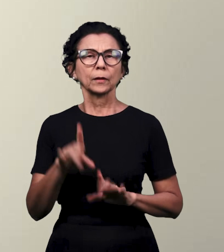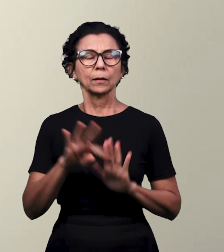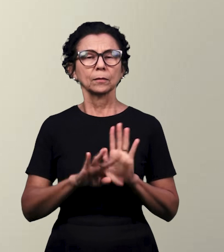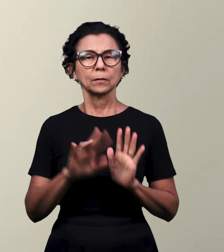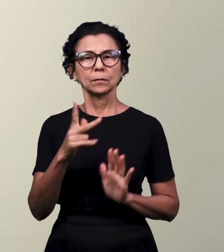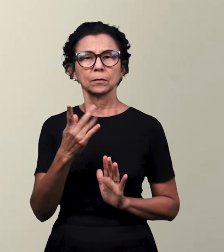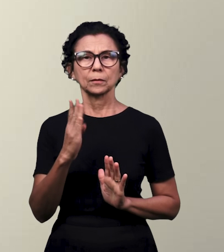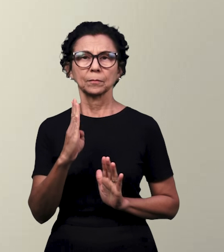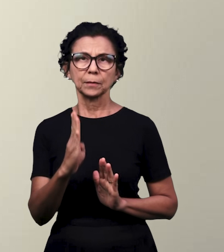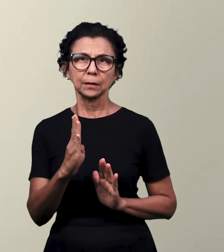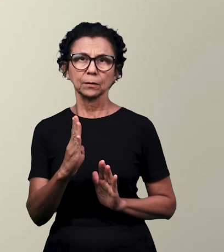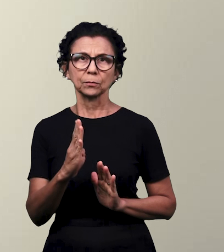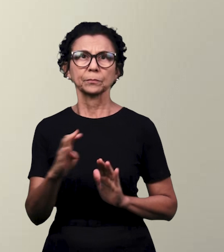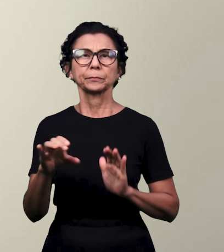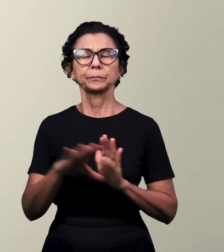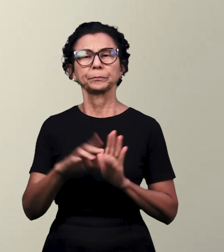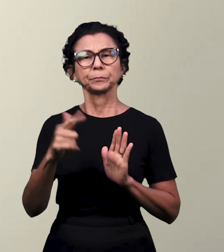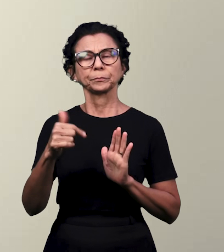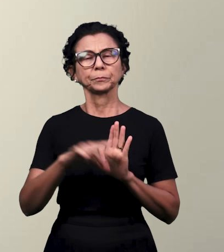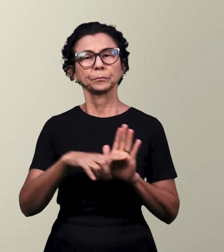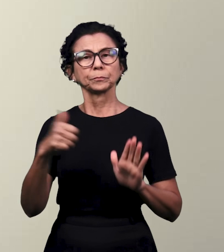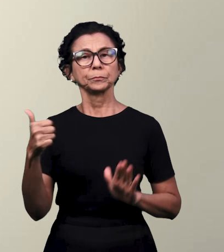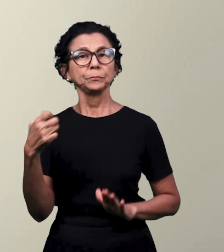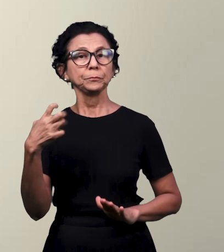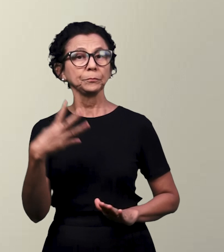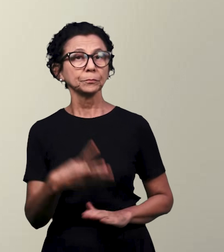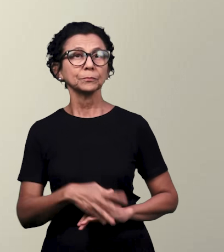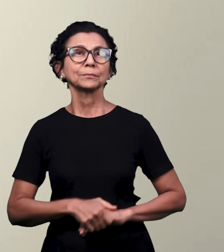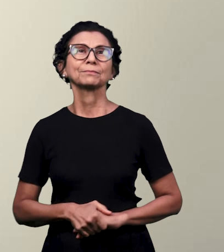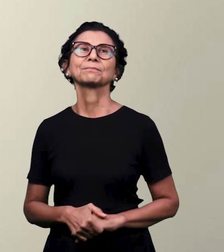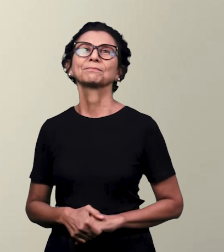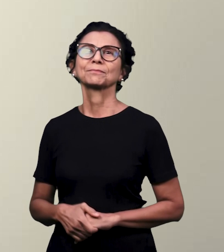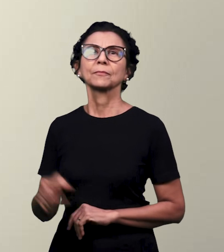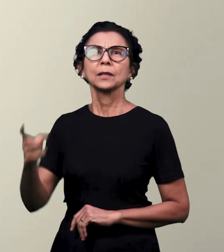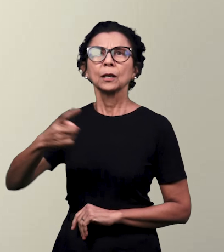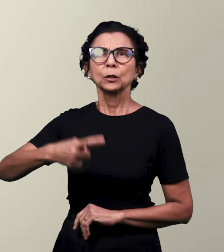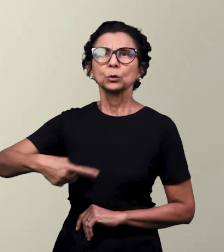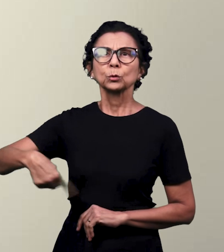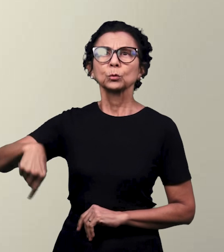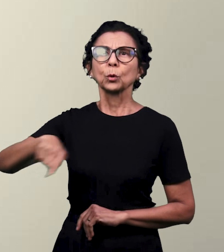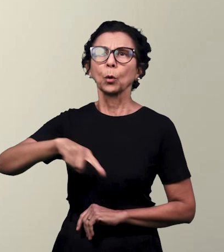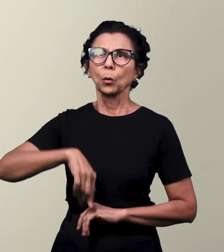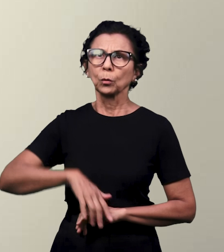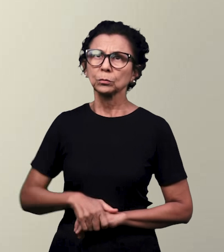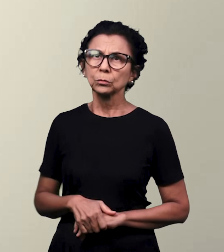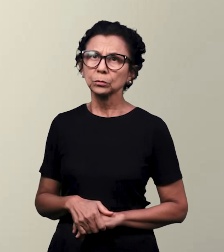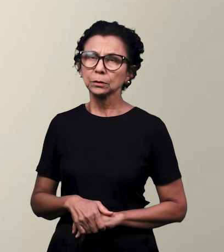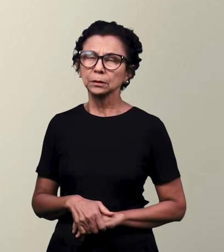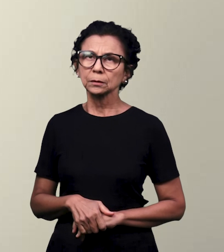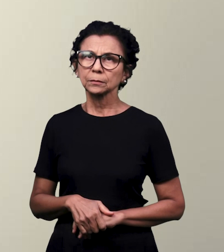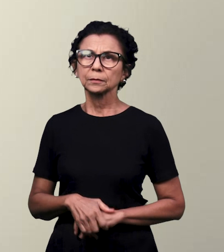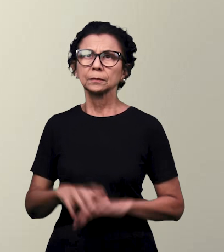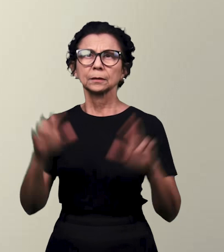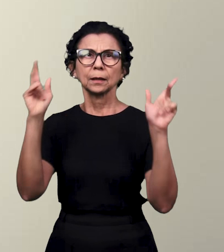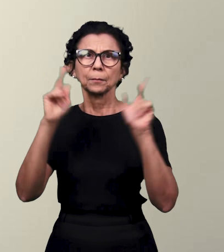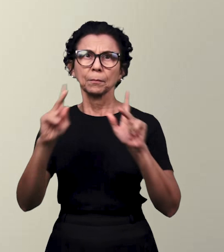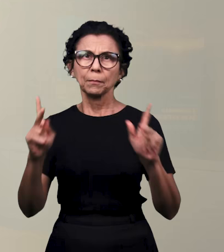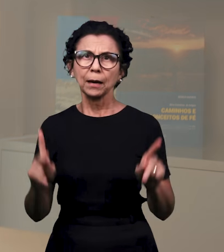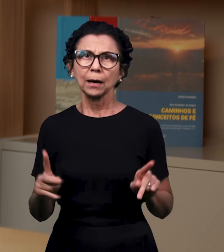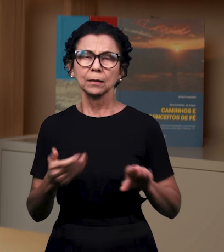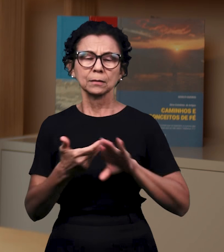capítulo 12, verso 14, que diz assim, ó, seguir a paz com todos e a santificação, sem a qual ninguém verá